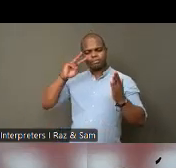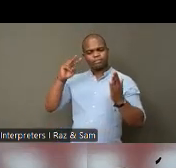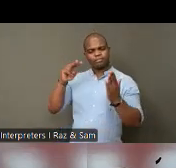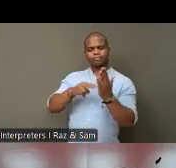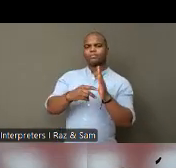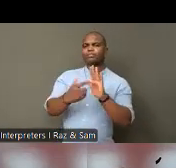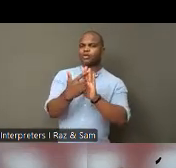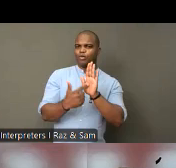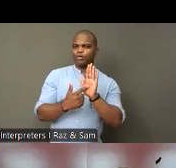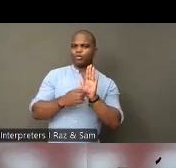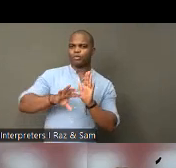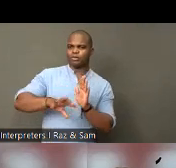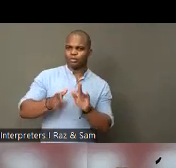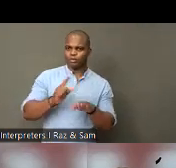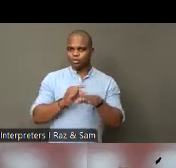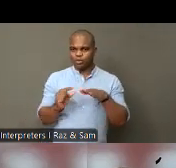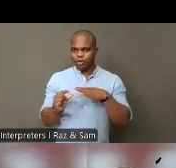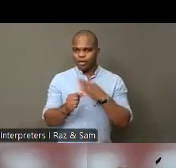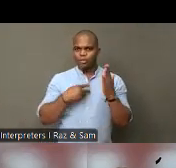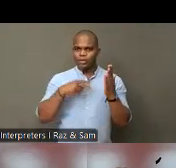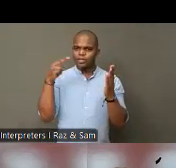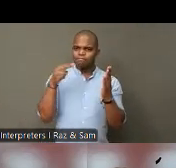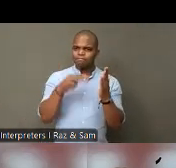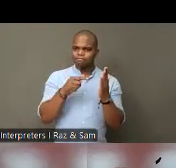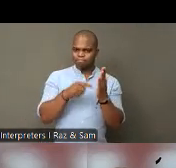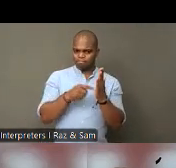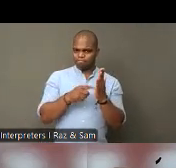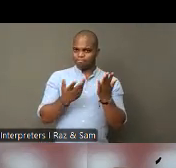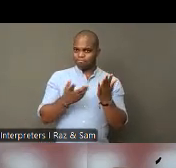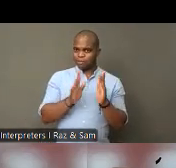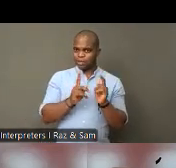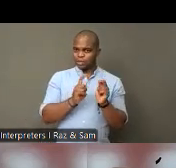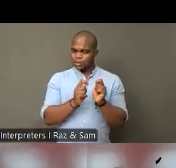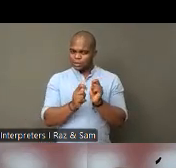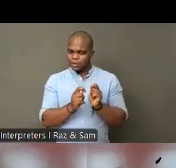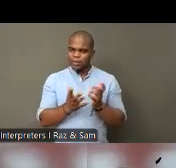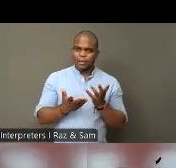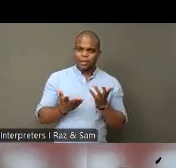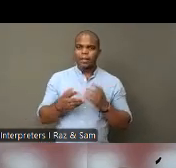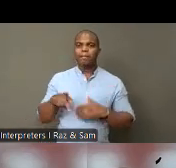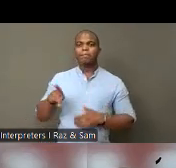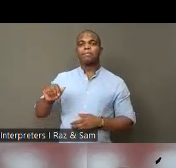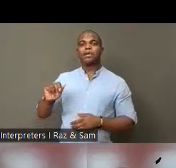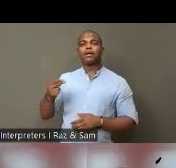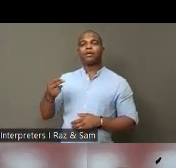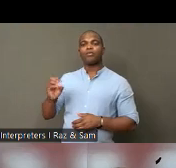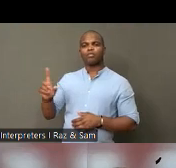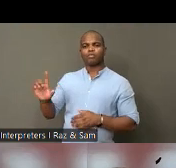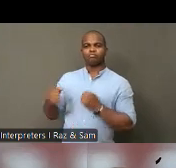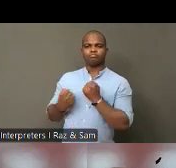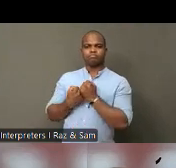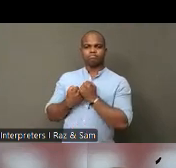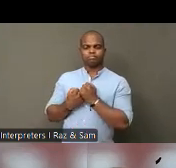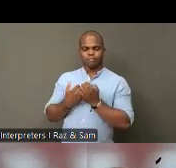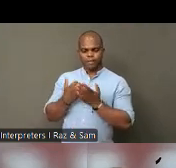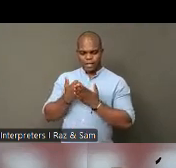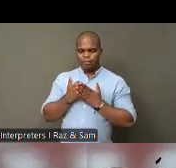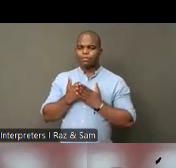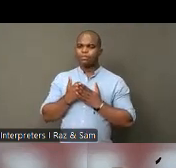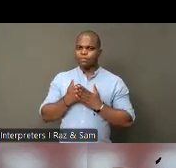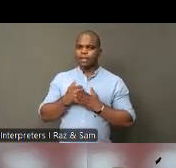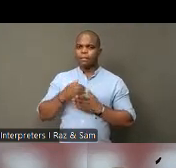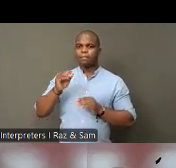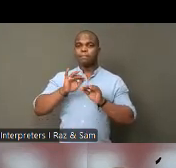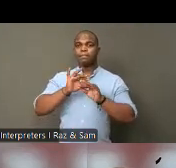de OPAS, nós conseguimos fazer uma nova lei de saúde pública. A nossa prévia lei voltava aos tempos